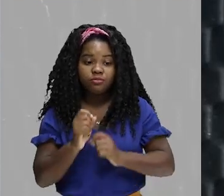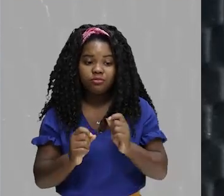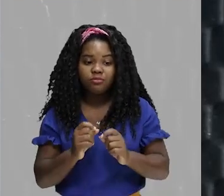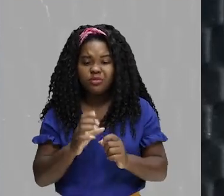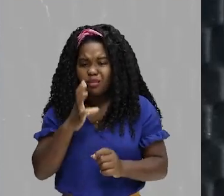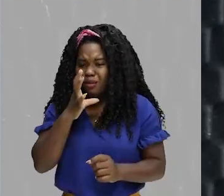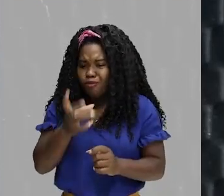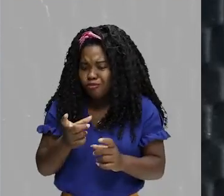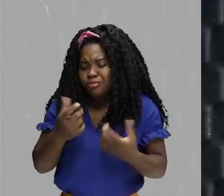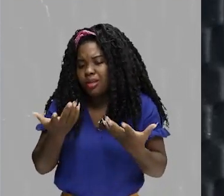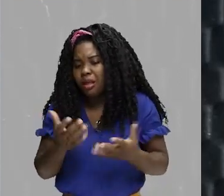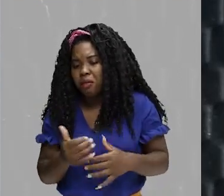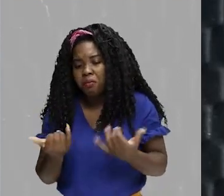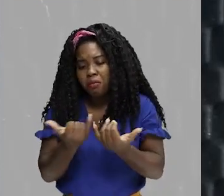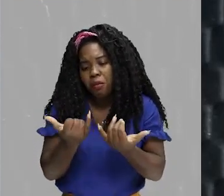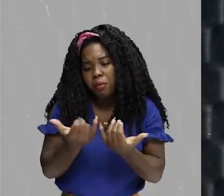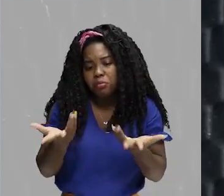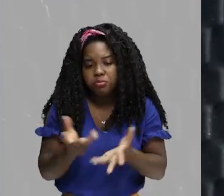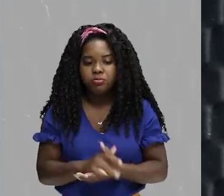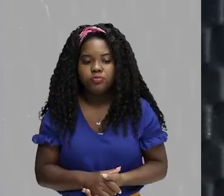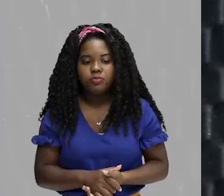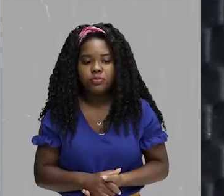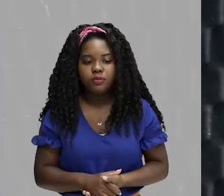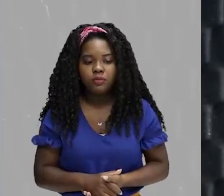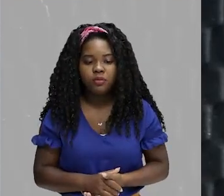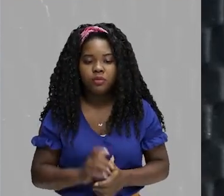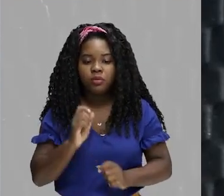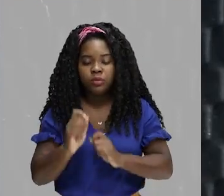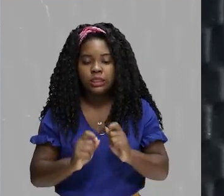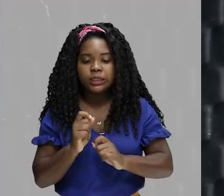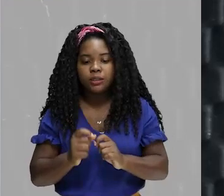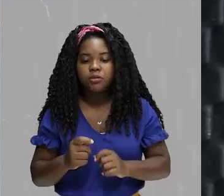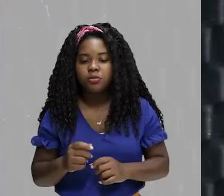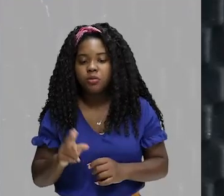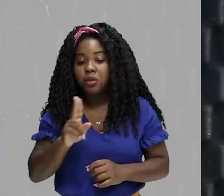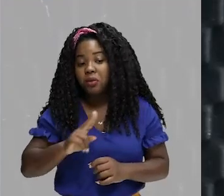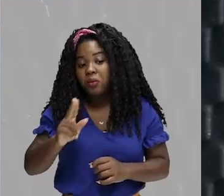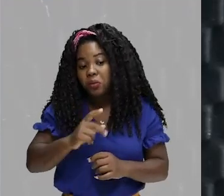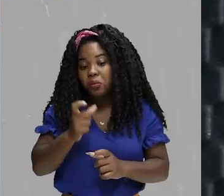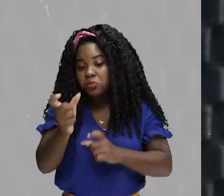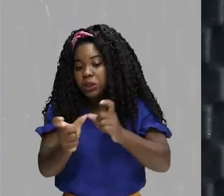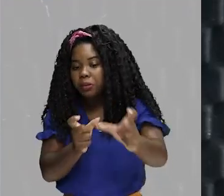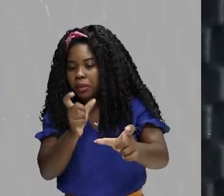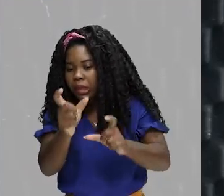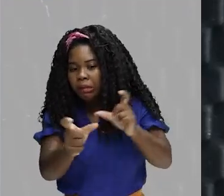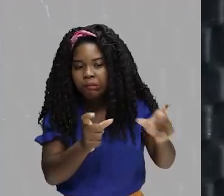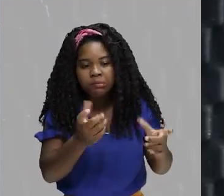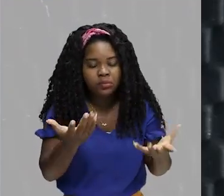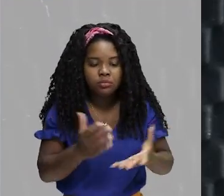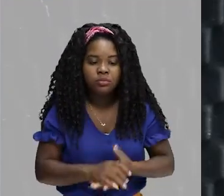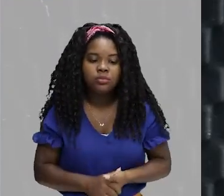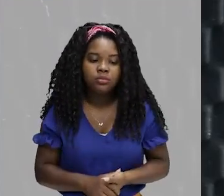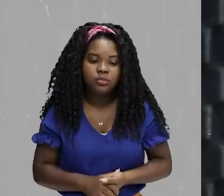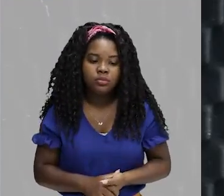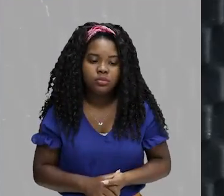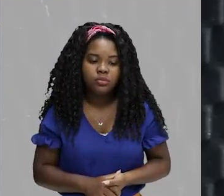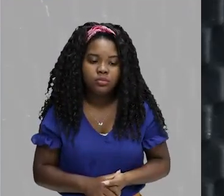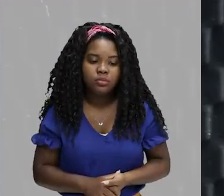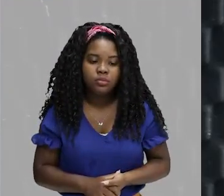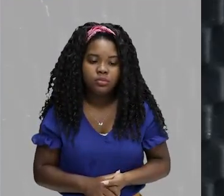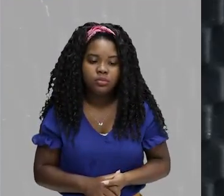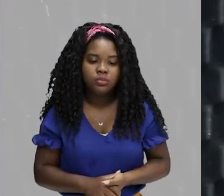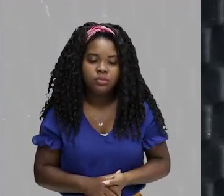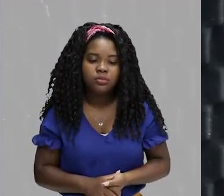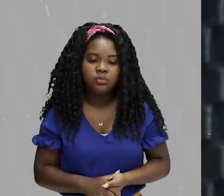mal, tá? Quando você faz alguma ofensa a alguém sem a intenção. Lo sentimos por esse inconveniente, sentimos muito